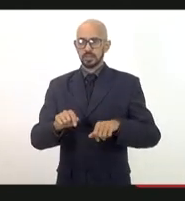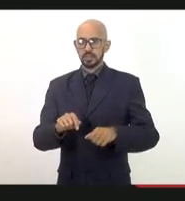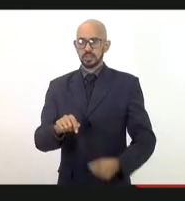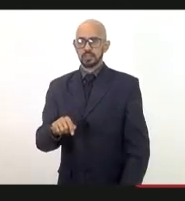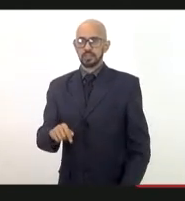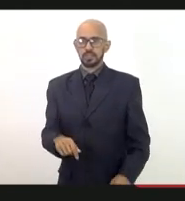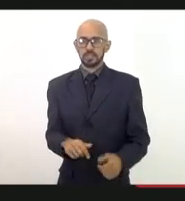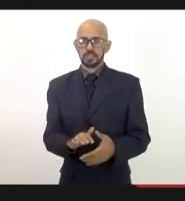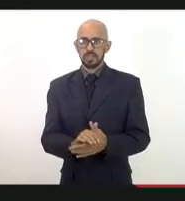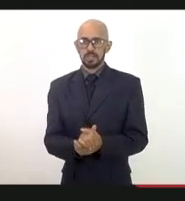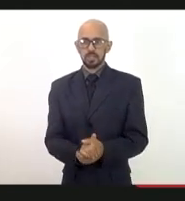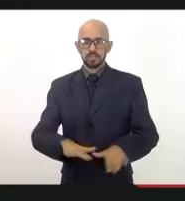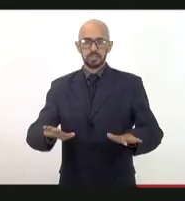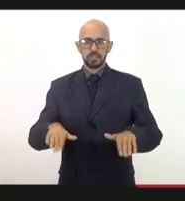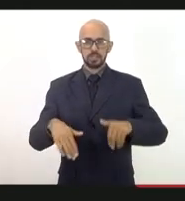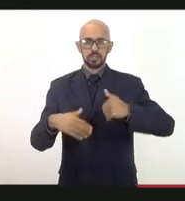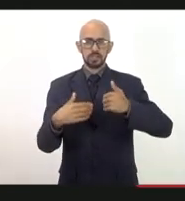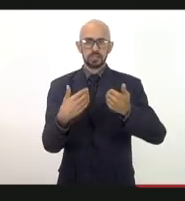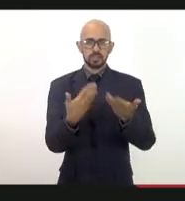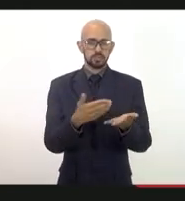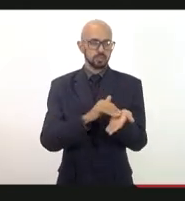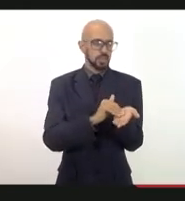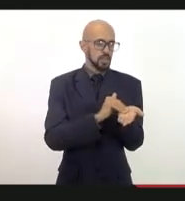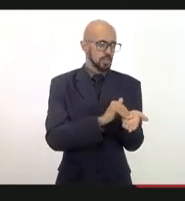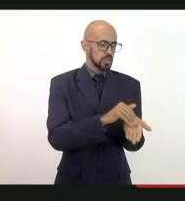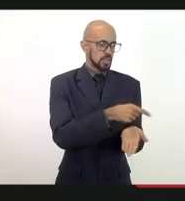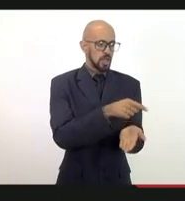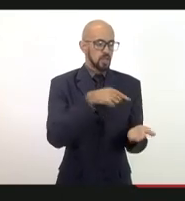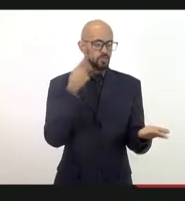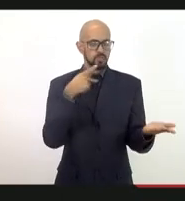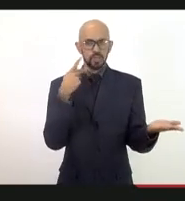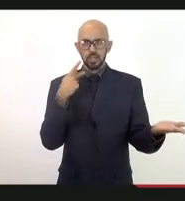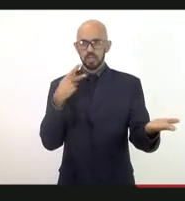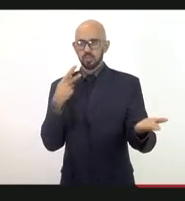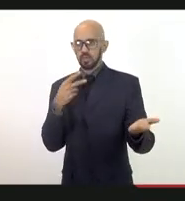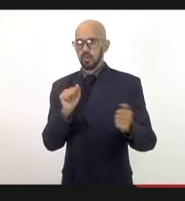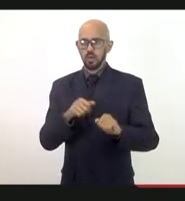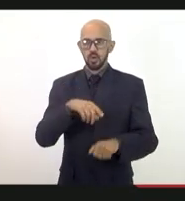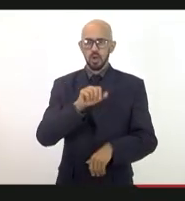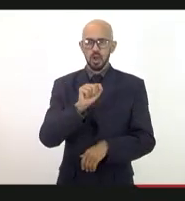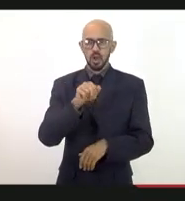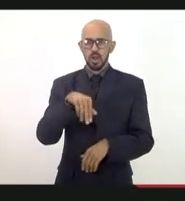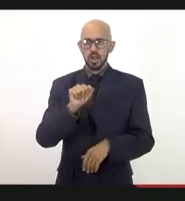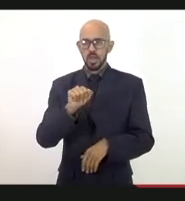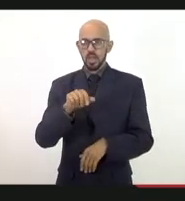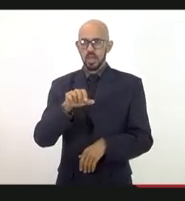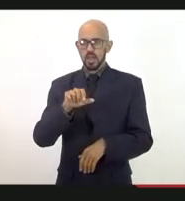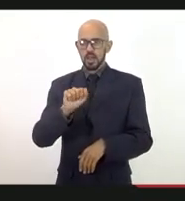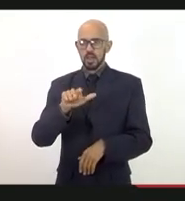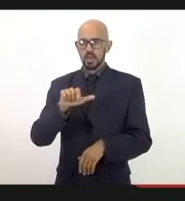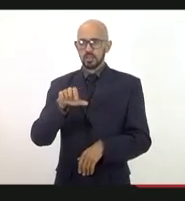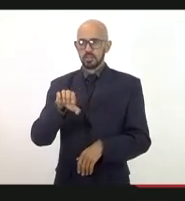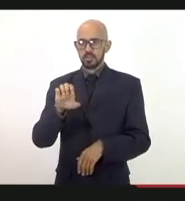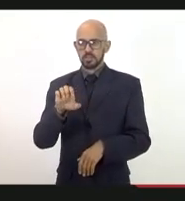LERJ, o secretário Alexandre Chipre, vereador Paulo Pinheiro, Ana Alice, Carlos Bacila,